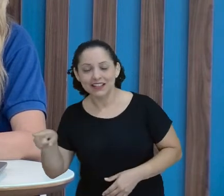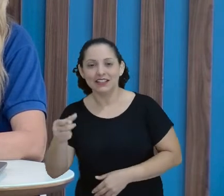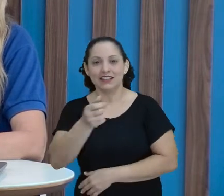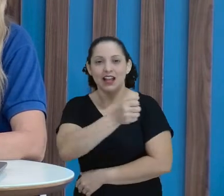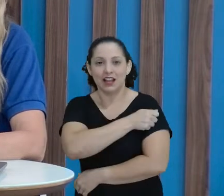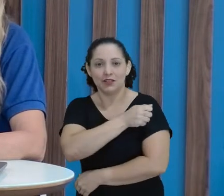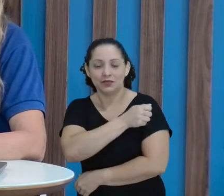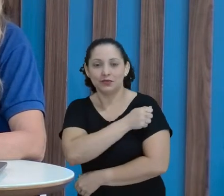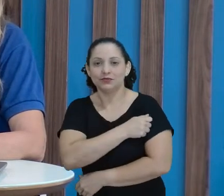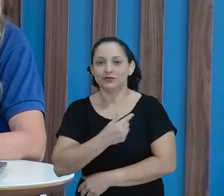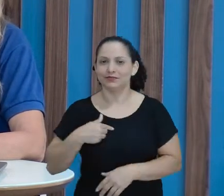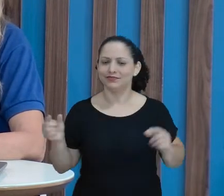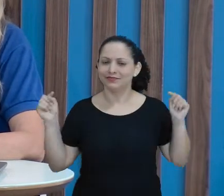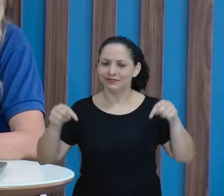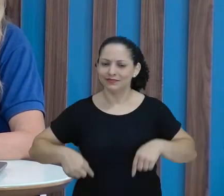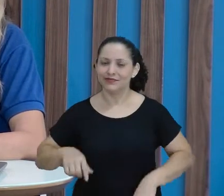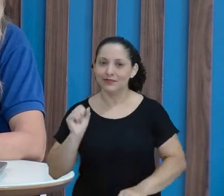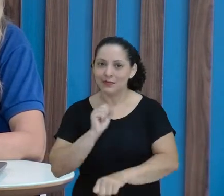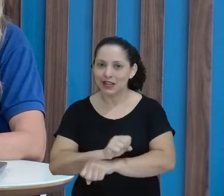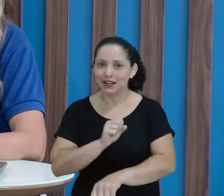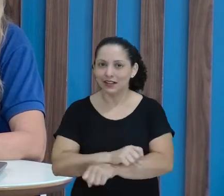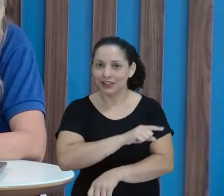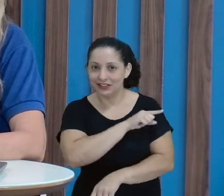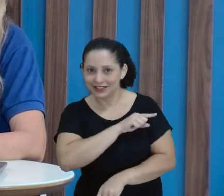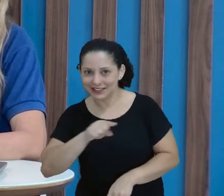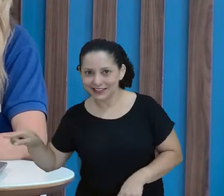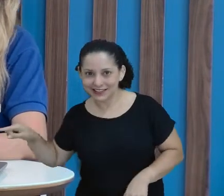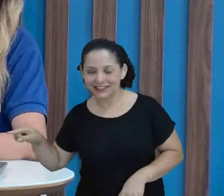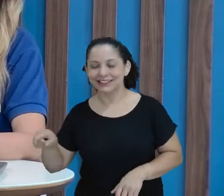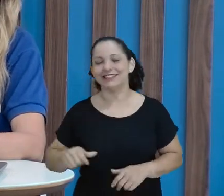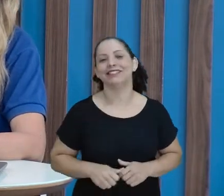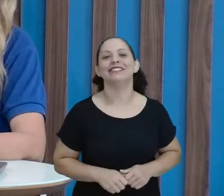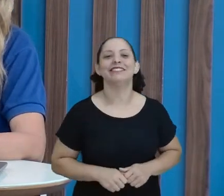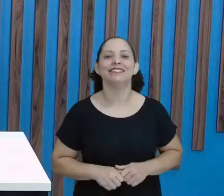aqui só esperando a participação de vocês, tá?